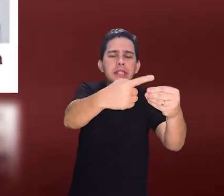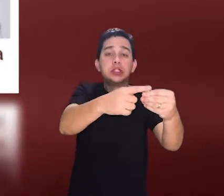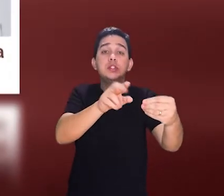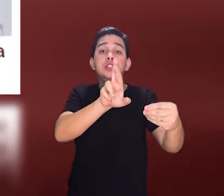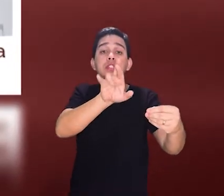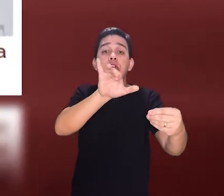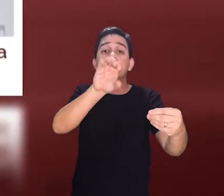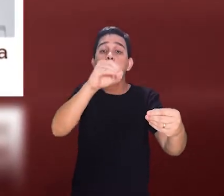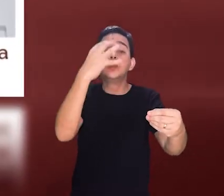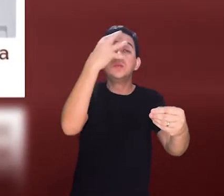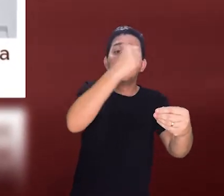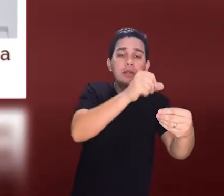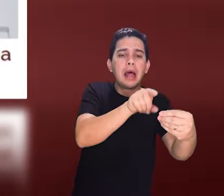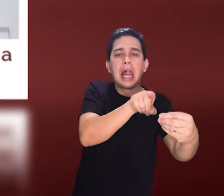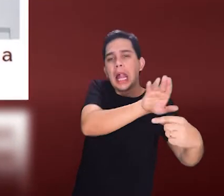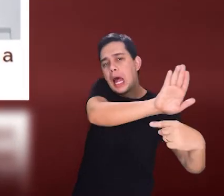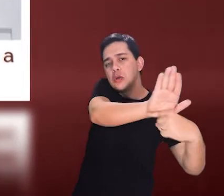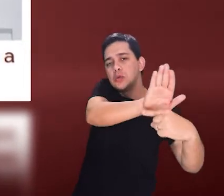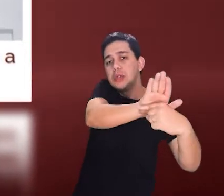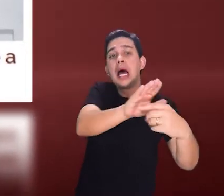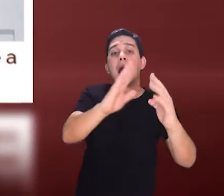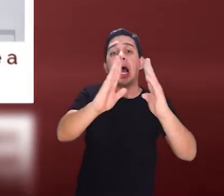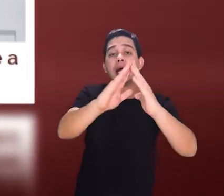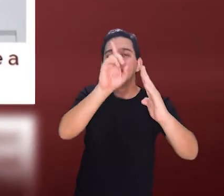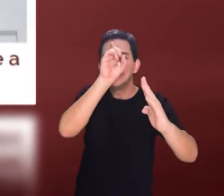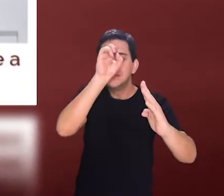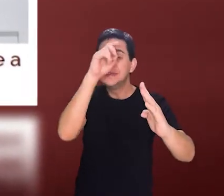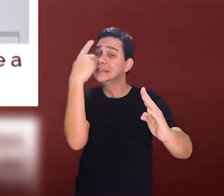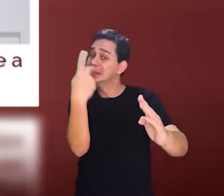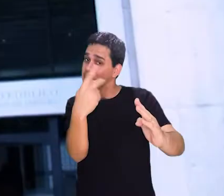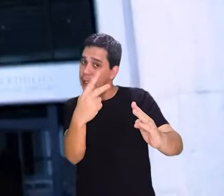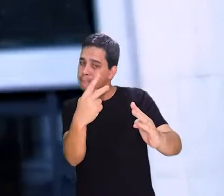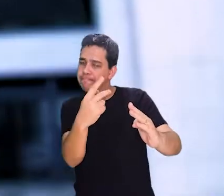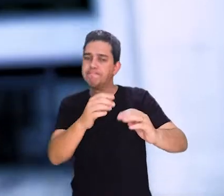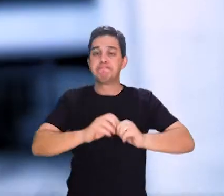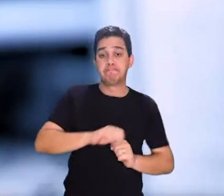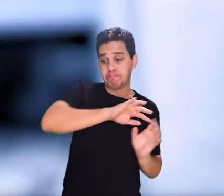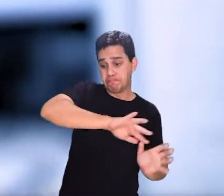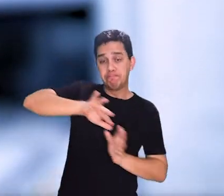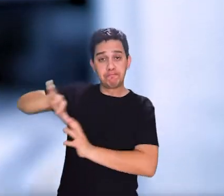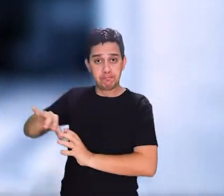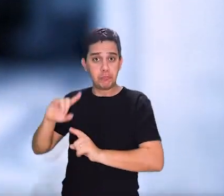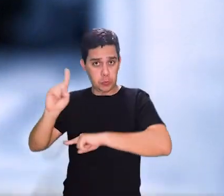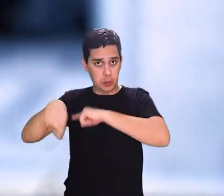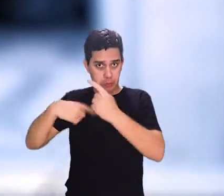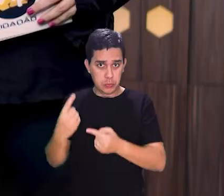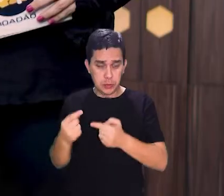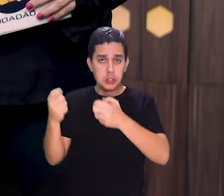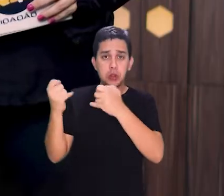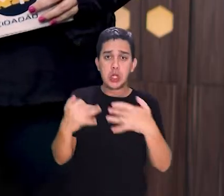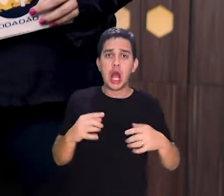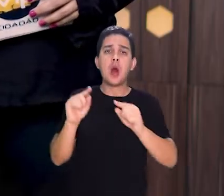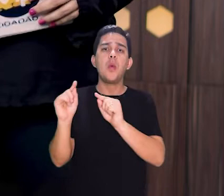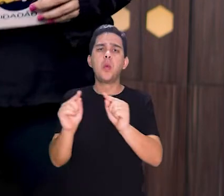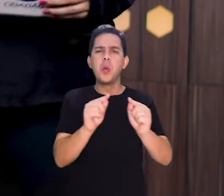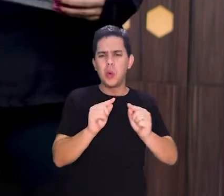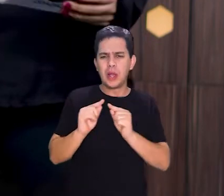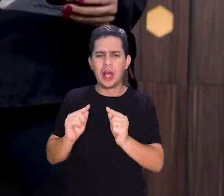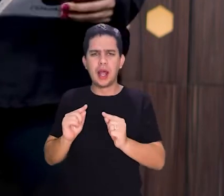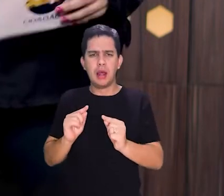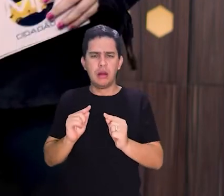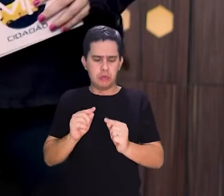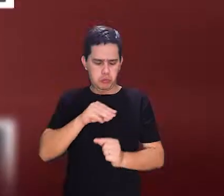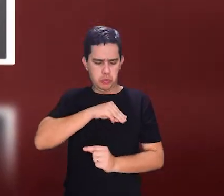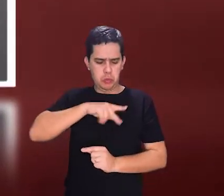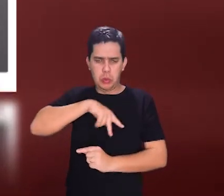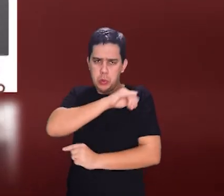do município de Rio Bonito no Hospital Regional Darcy Vargas. Já no quadro Por Dentro do MPRJ, você vai acompanhar como o